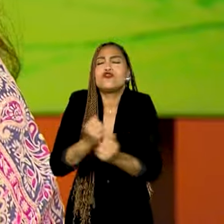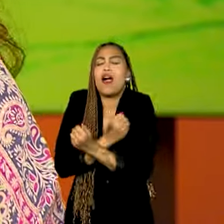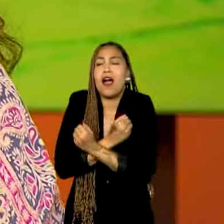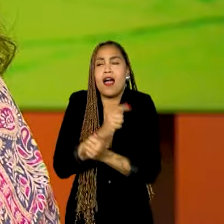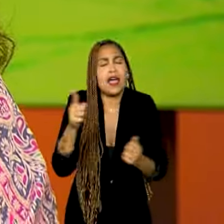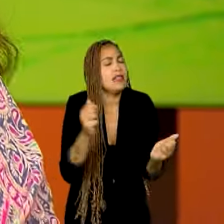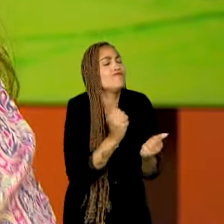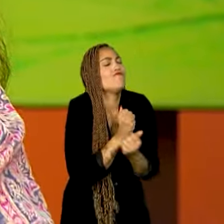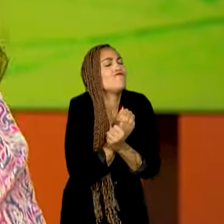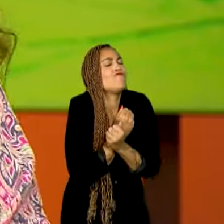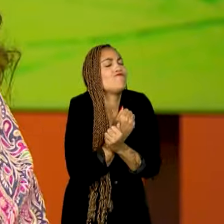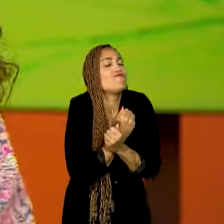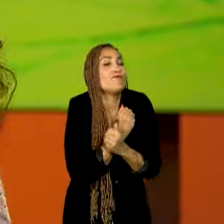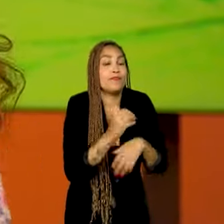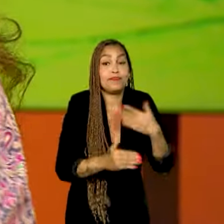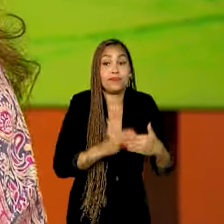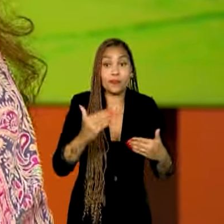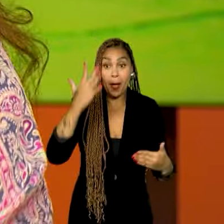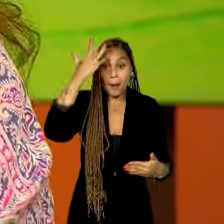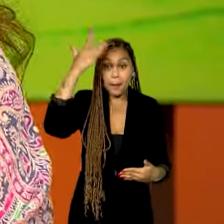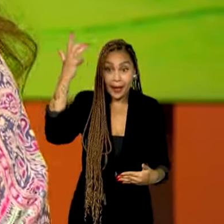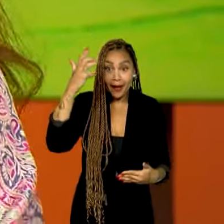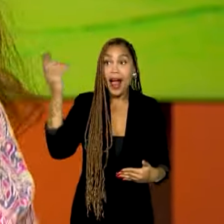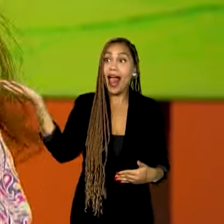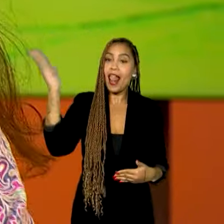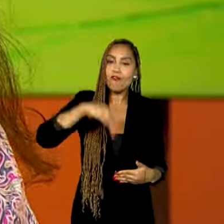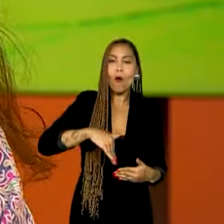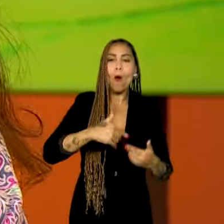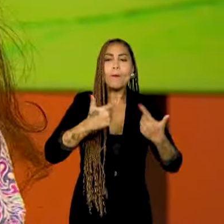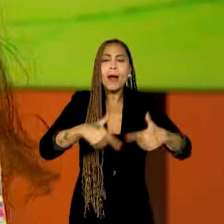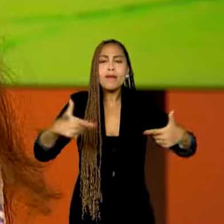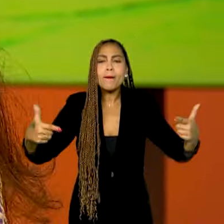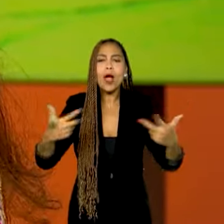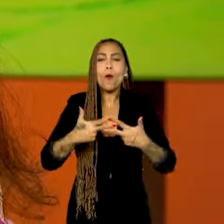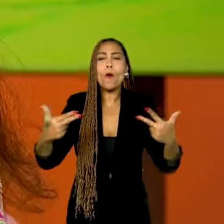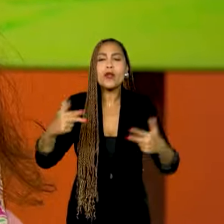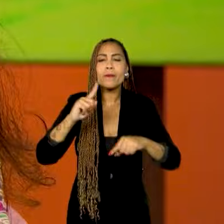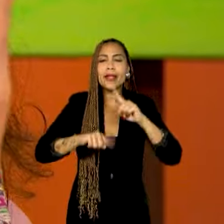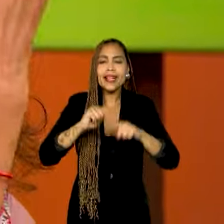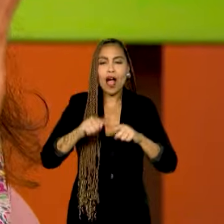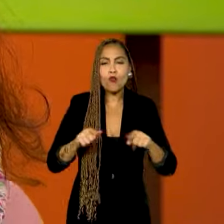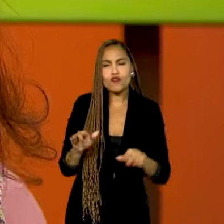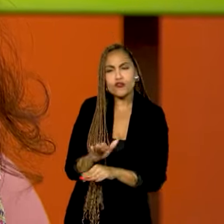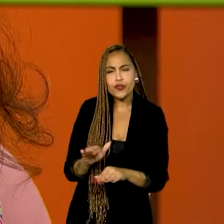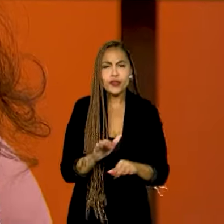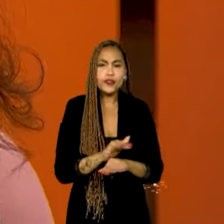Aí no dia seguinte, ele levou o resto pra eu assinar. Aí eu fiquei assinando, aí ele tava assim na minha cabeça.